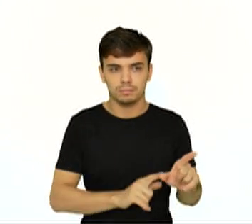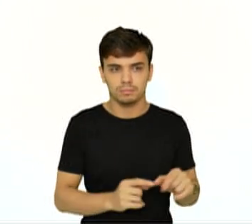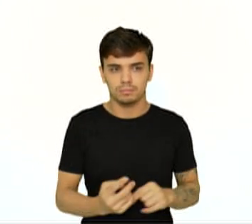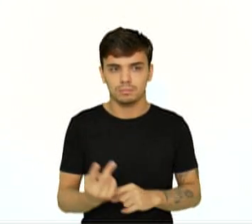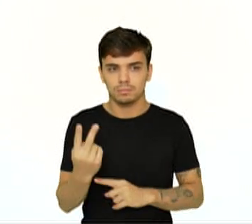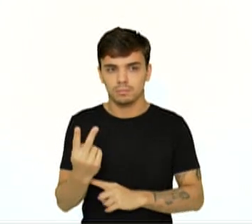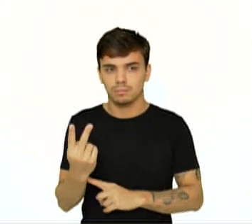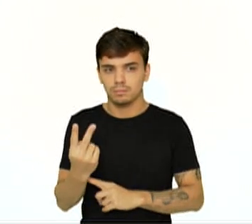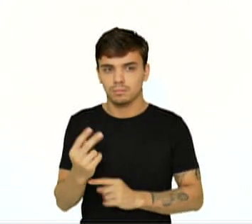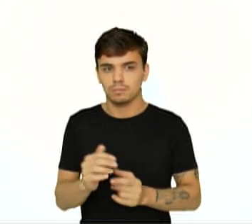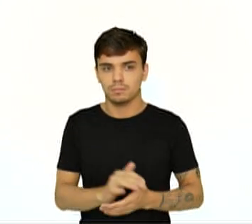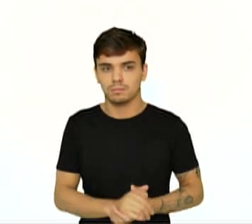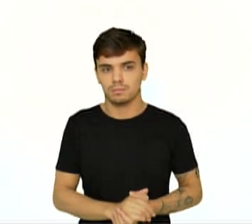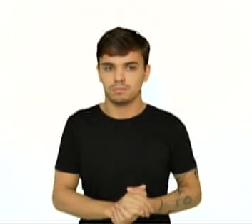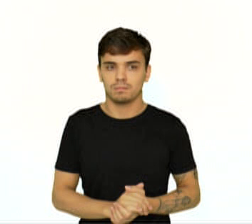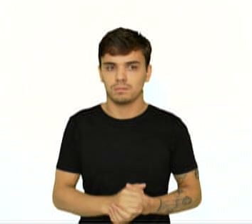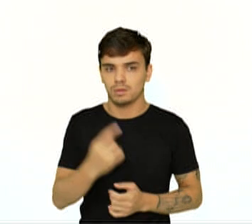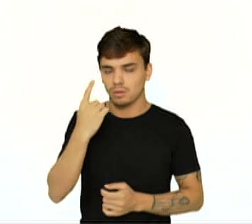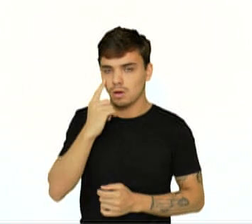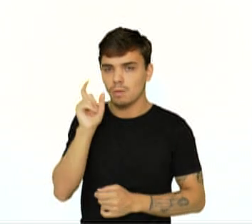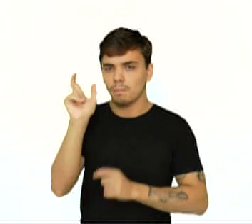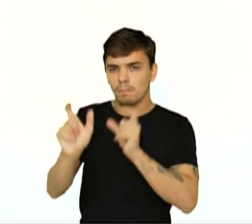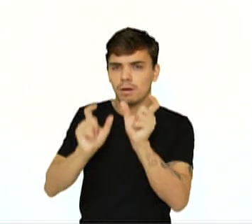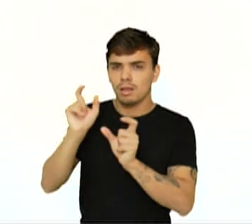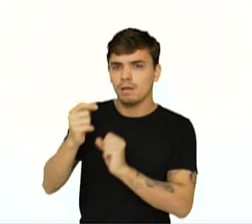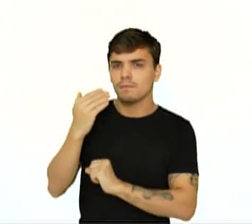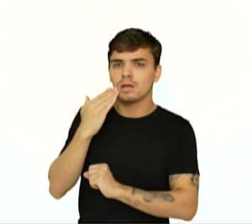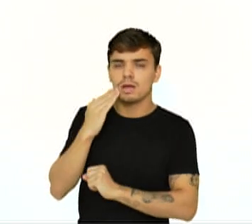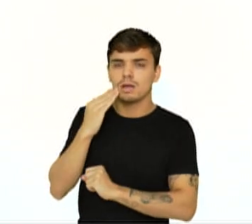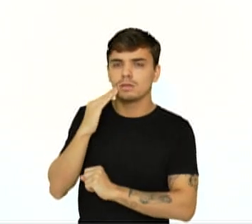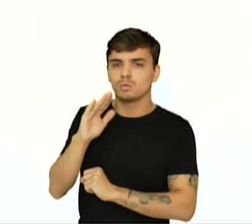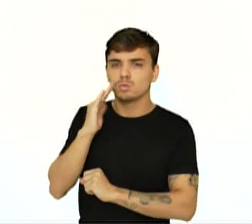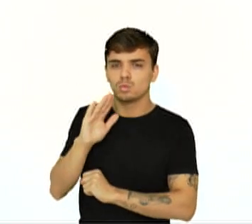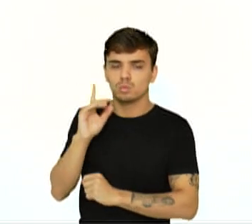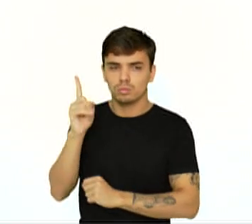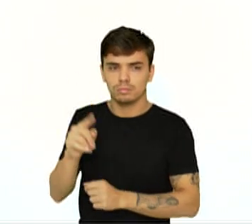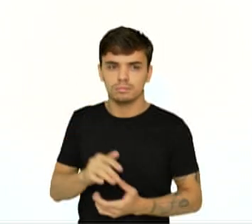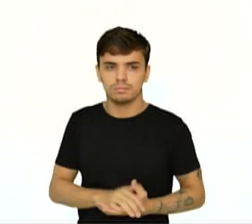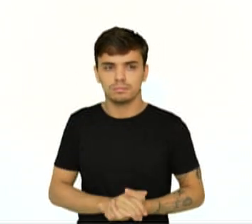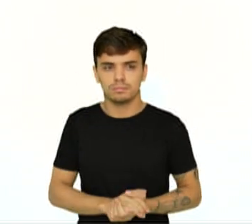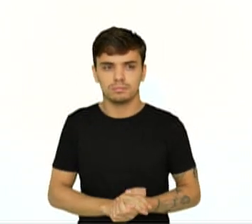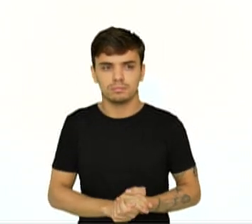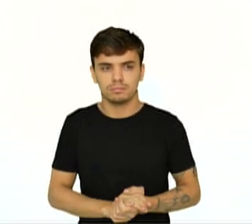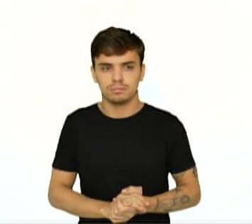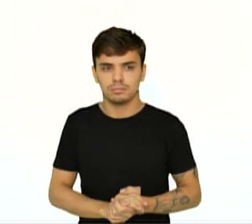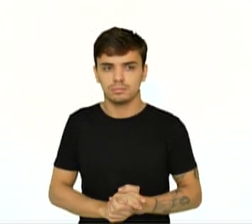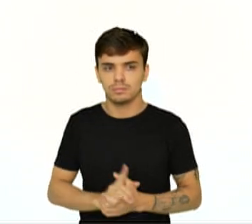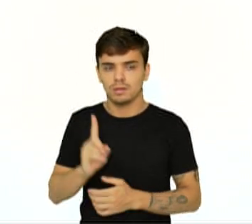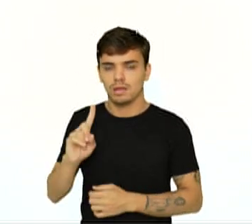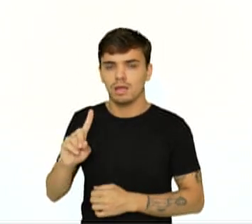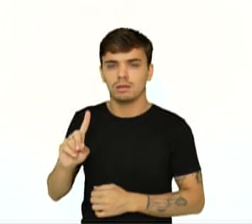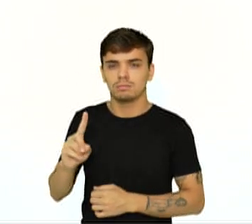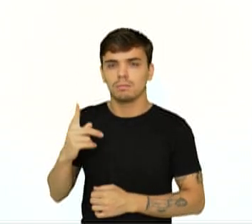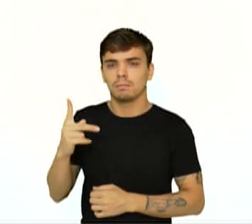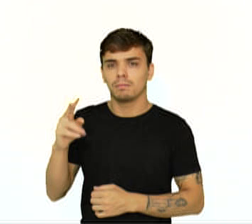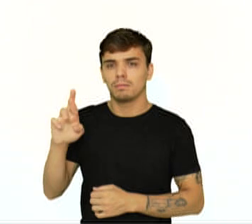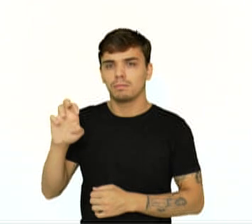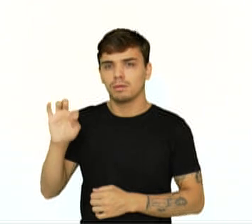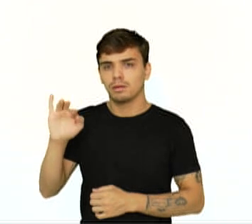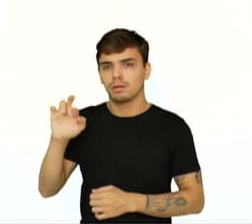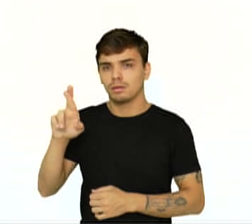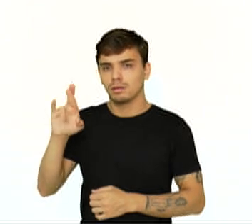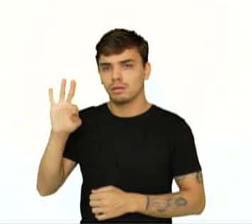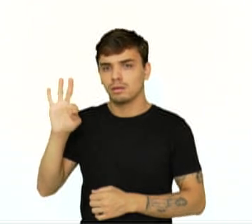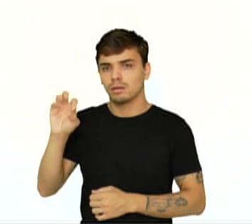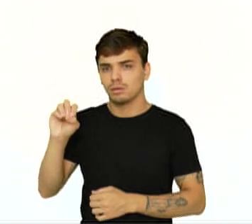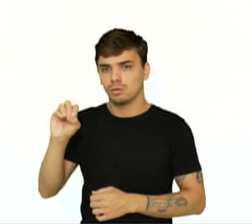soy, cae y doy fueron conjugados en el pretérito, futuro ou tempo presente.